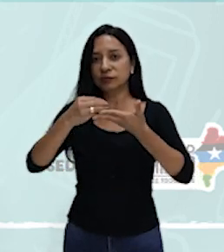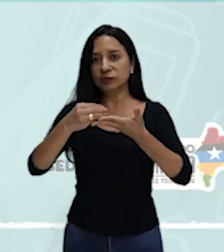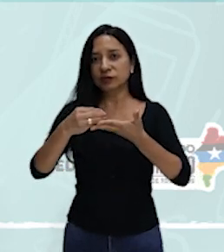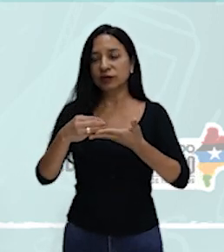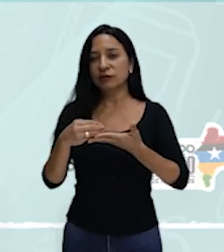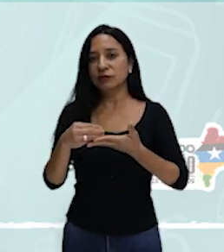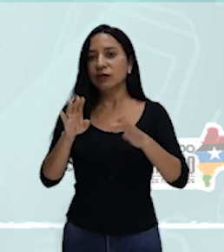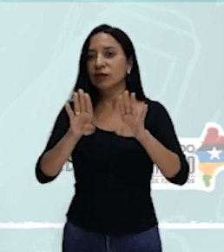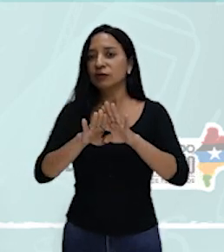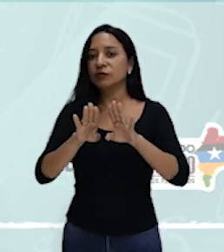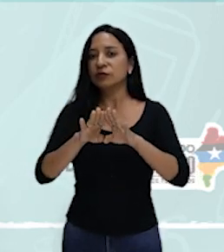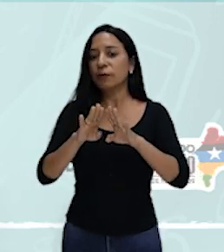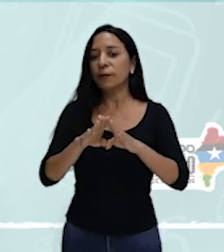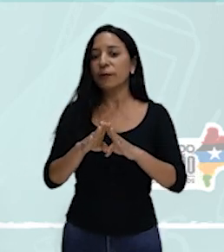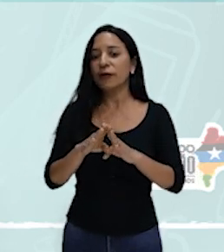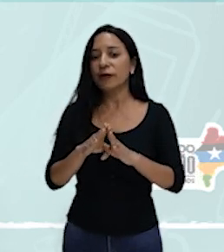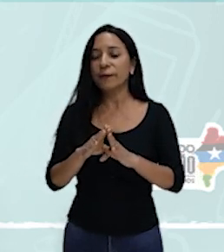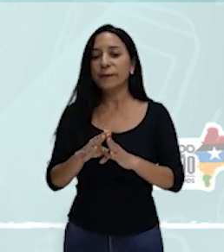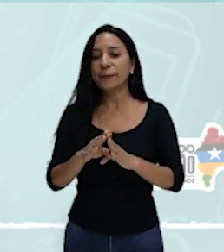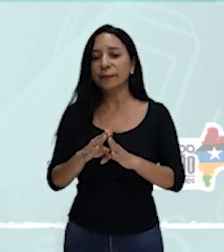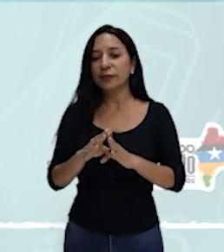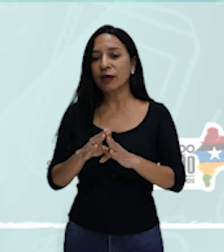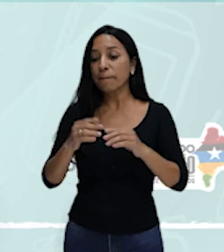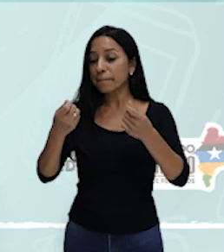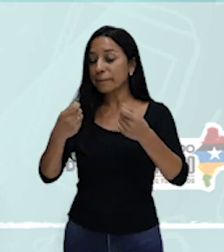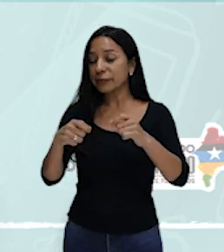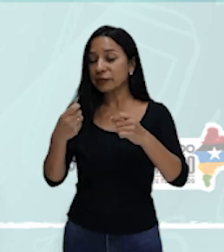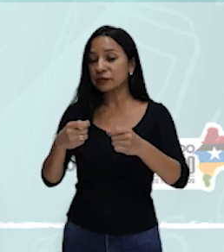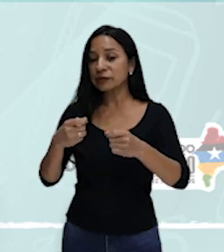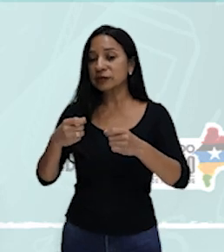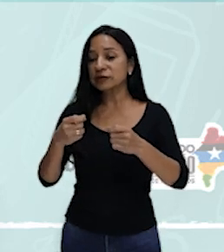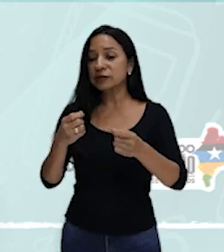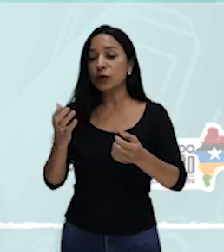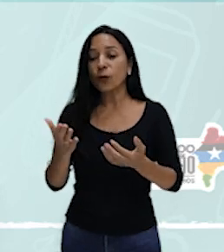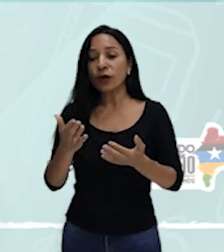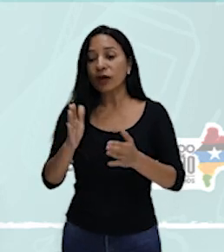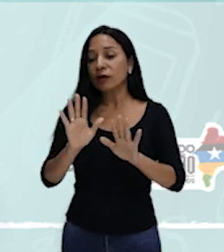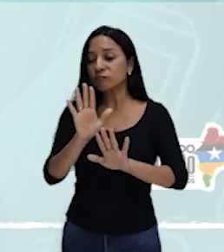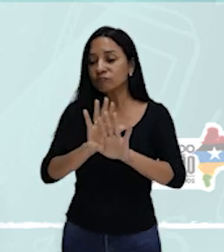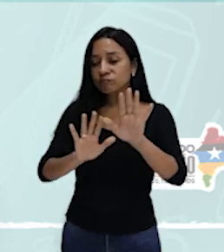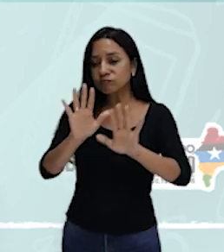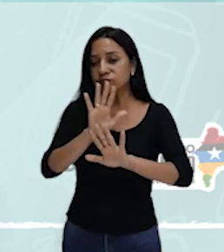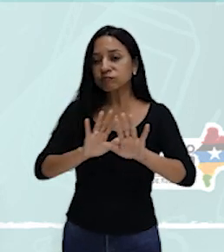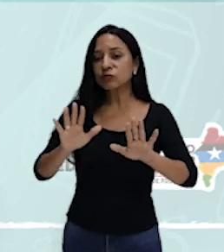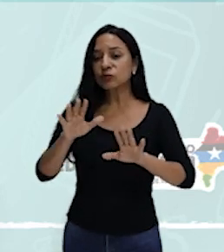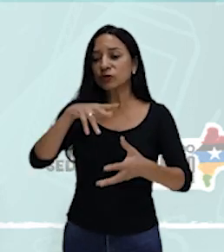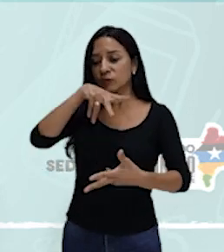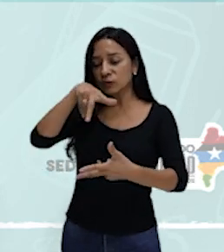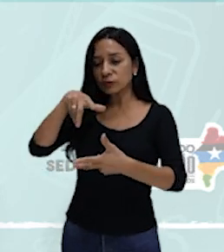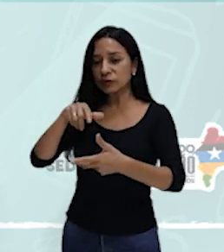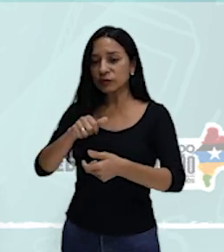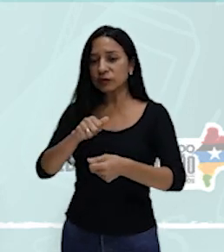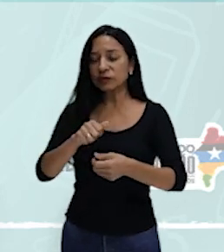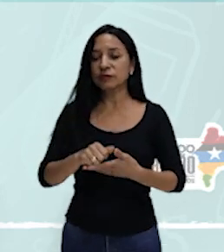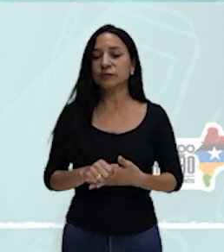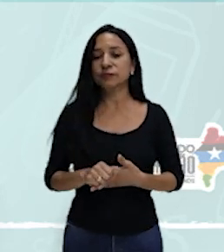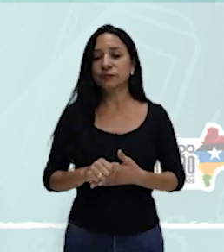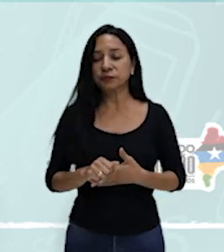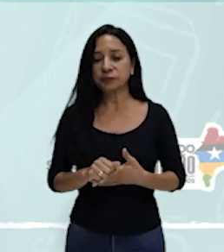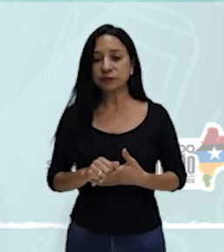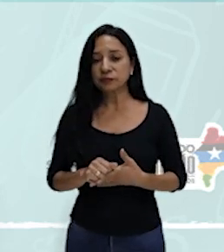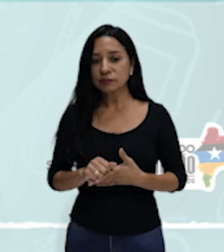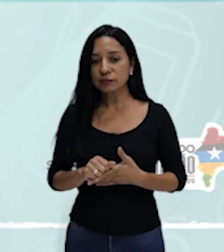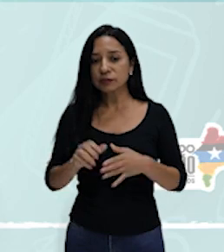que os seres humanos possuem de cuidar mais do planeta, promovendo esse tipo de desenvolvimento sustentável. E a gente vai falar sobre